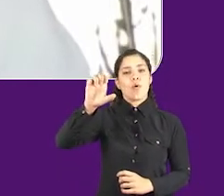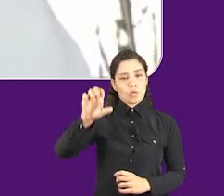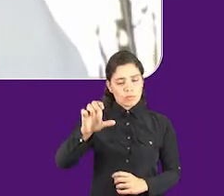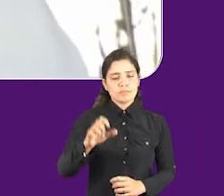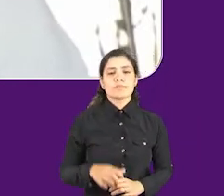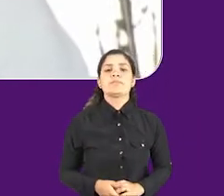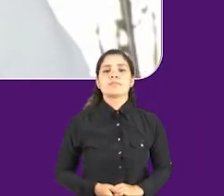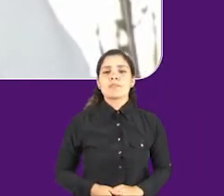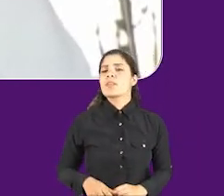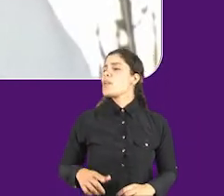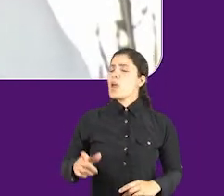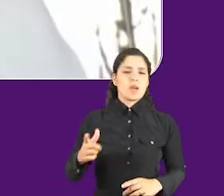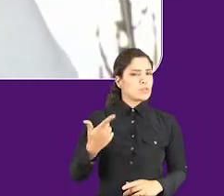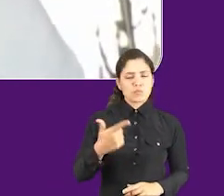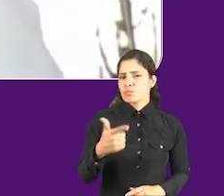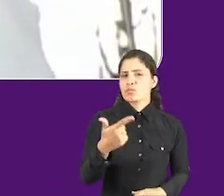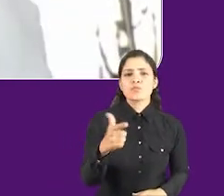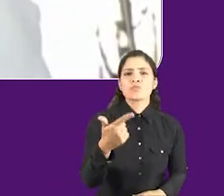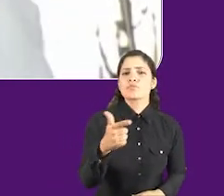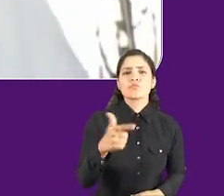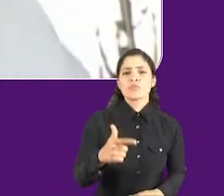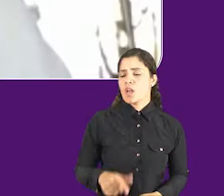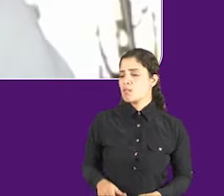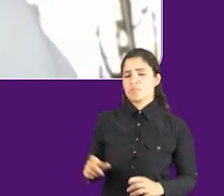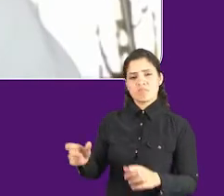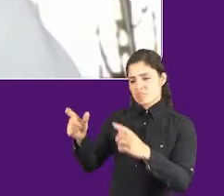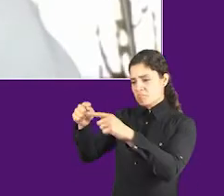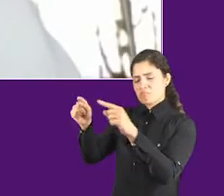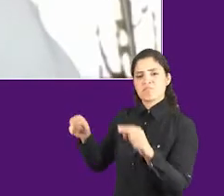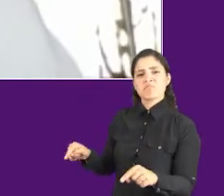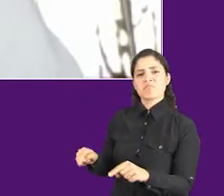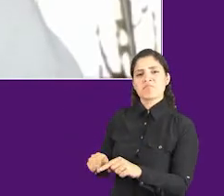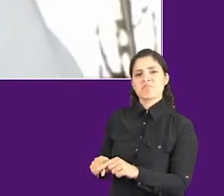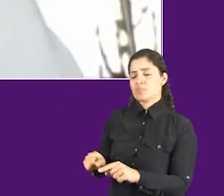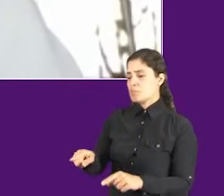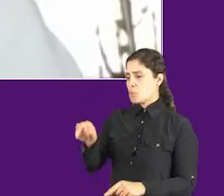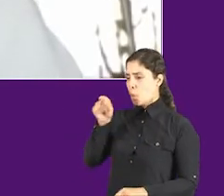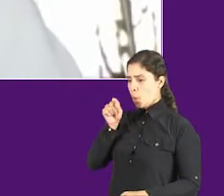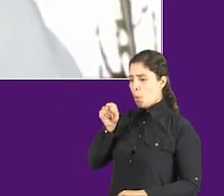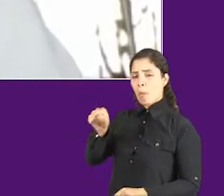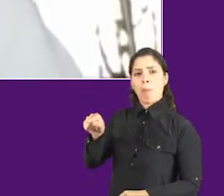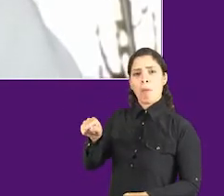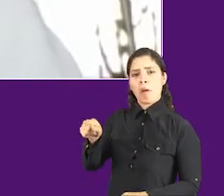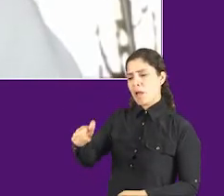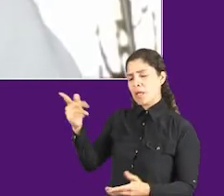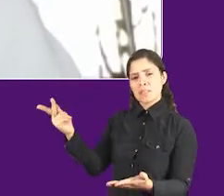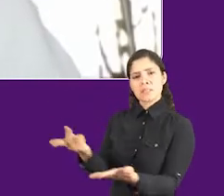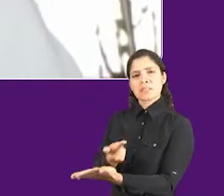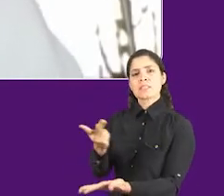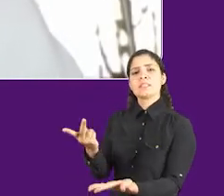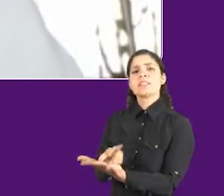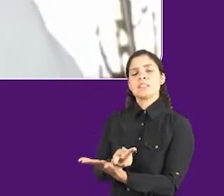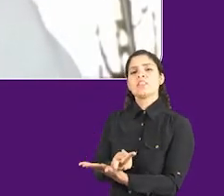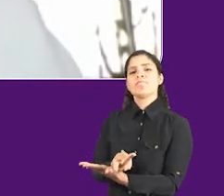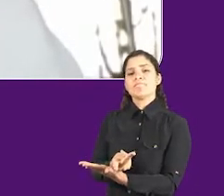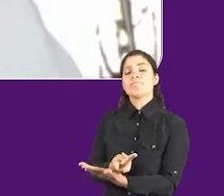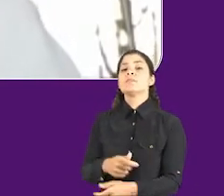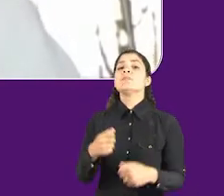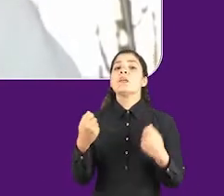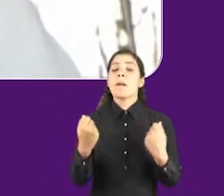vermelho o termo errou é óbvio então com praia é um é um pilar